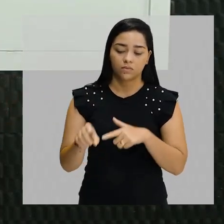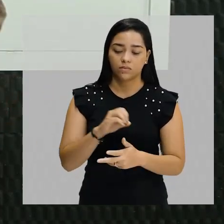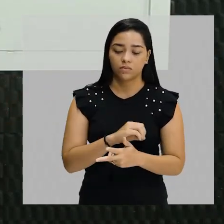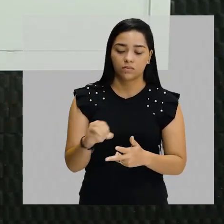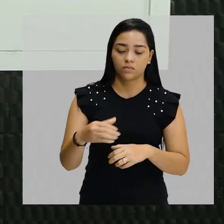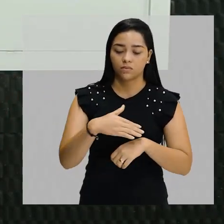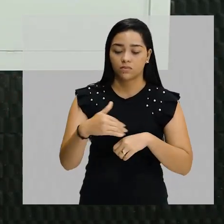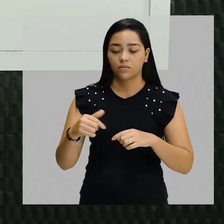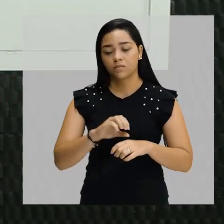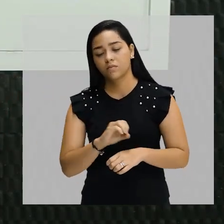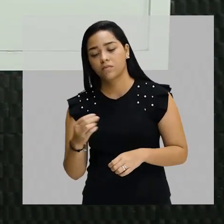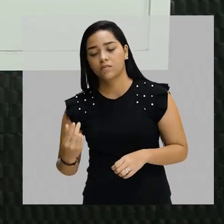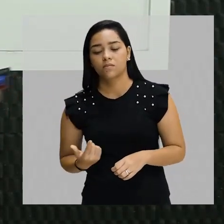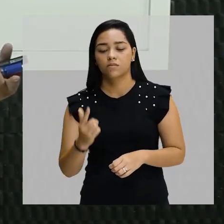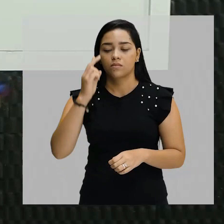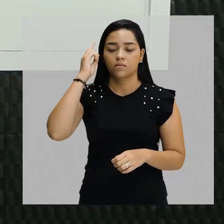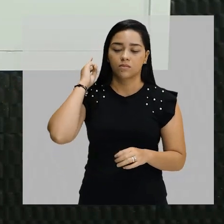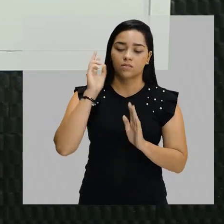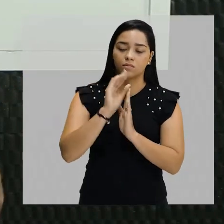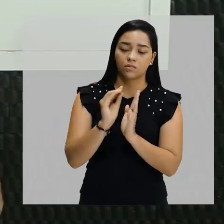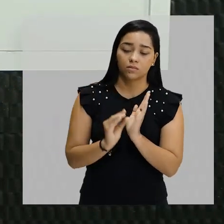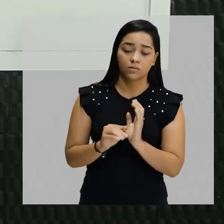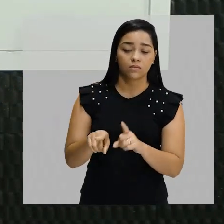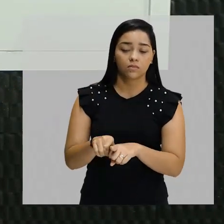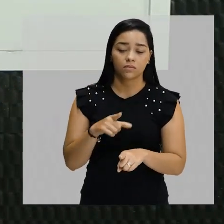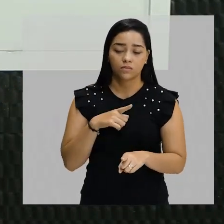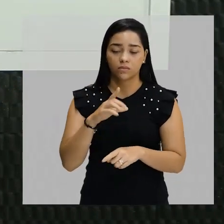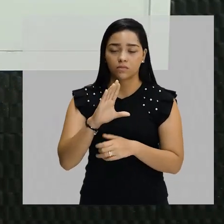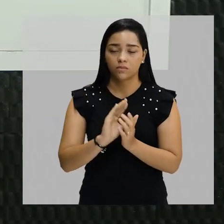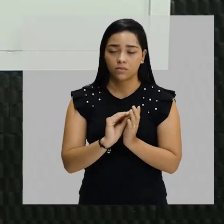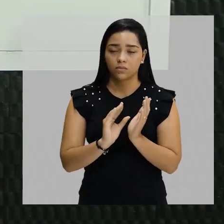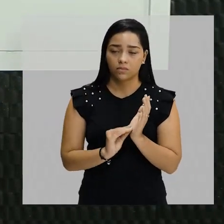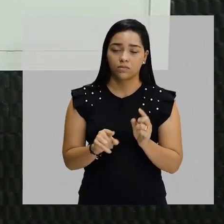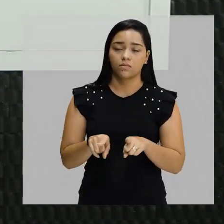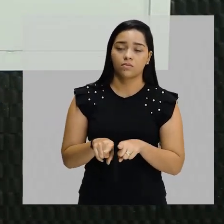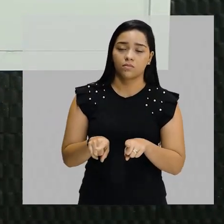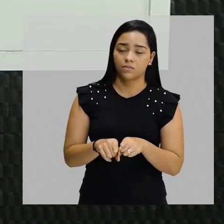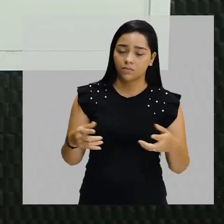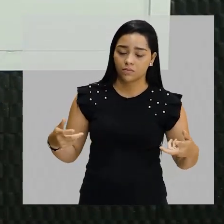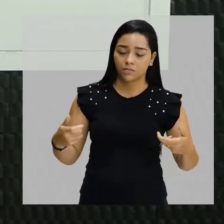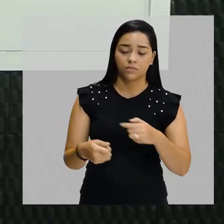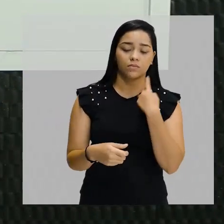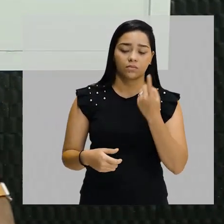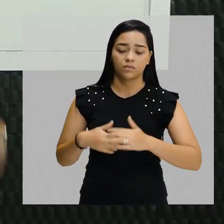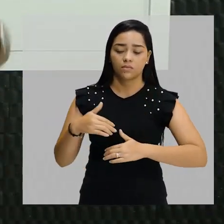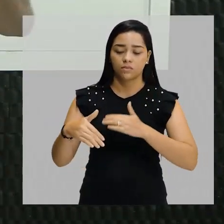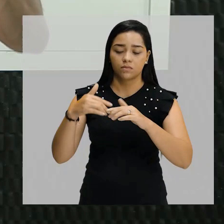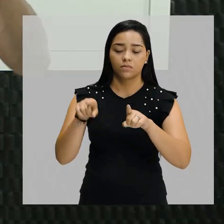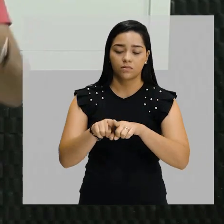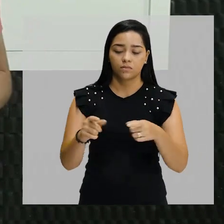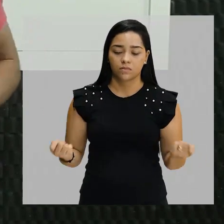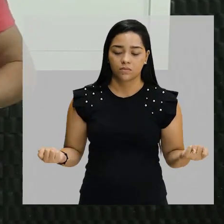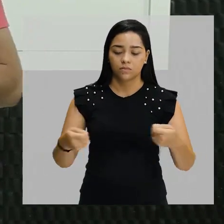ou em outros vestibulares né o conteúdo mesmo e um dos conteúdos uma das habilidades que nós desenvolvemos uma das